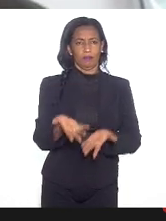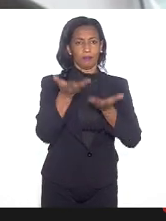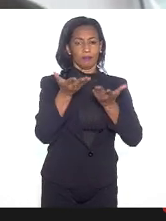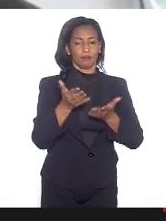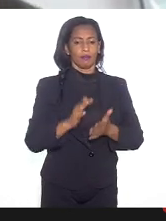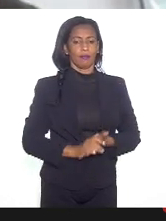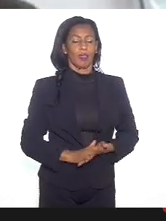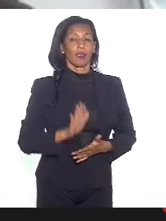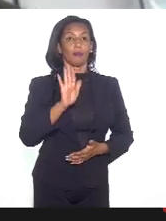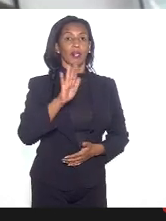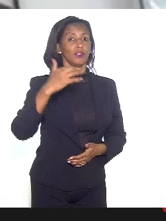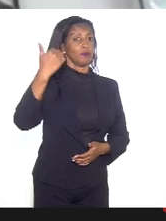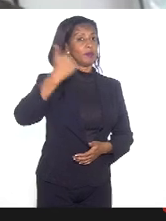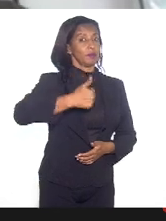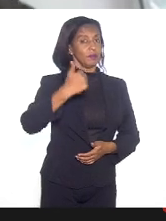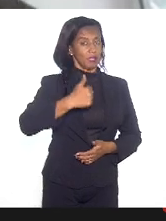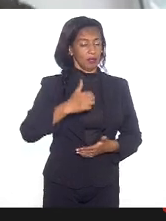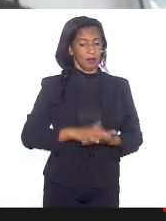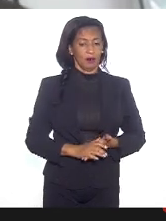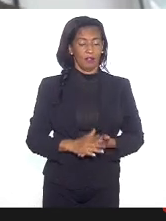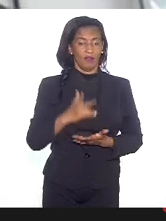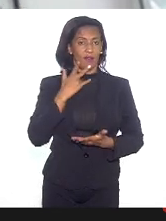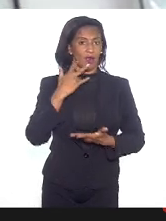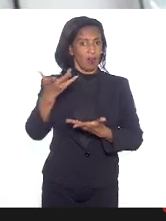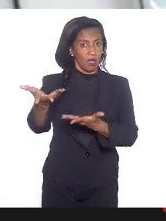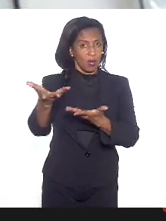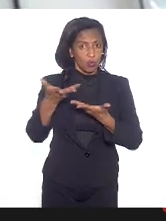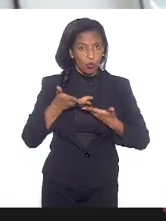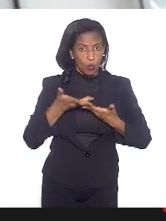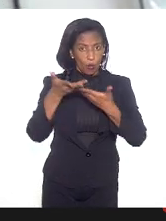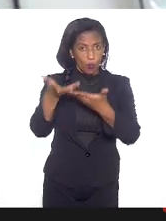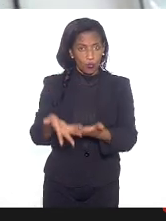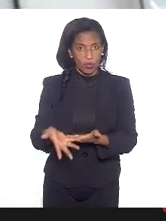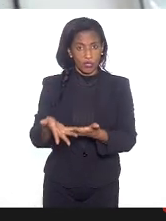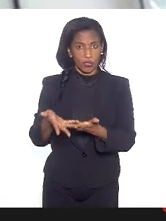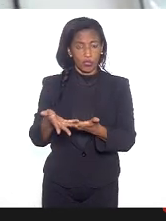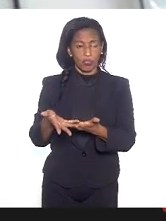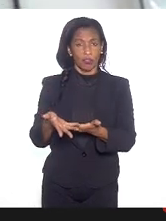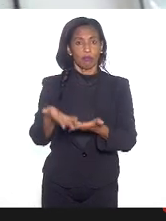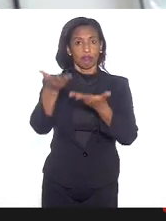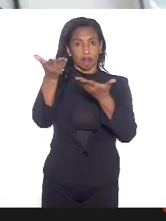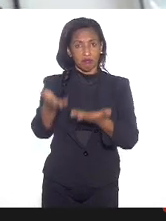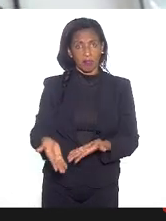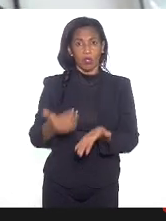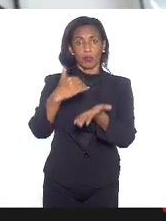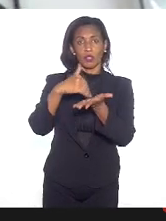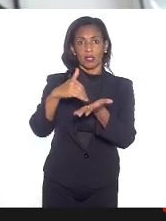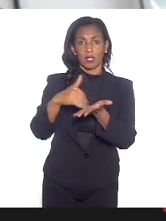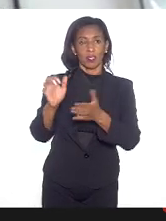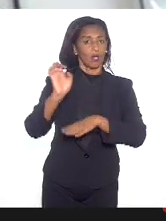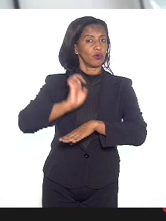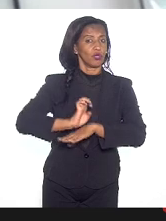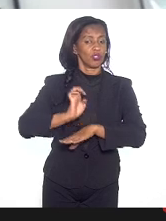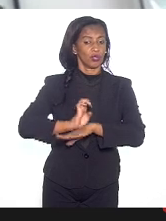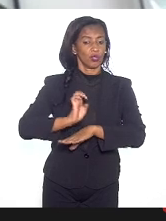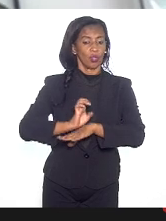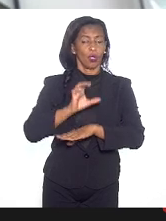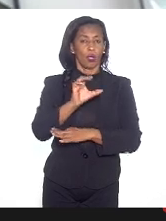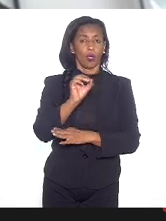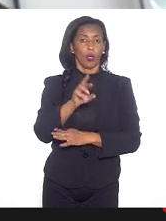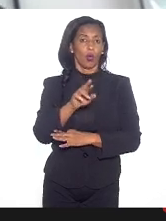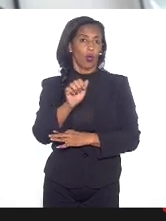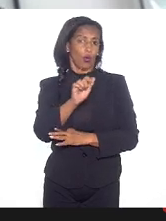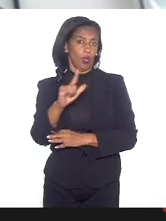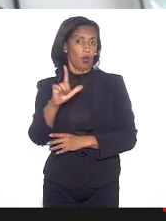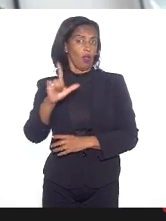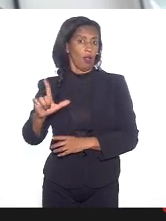Mas, em primeiro lugar, quero deixar claro que o convite foi destinado ao excelentíssimo secretário de Estado, Coronel Leandro